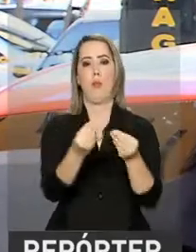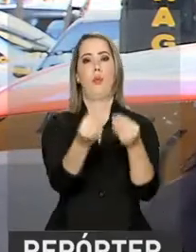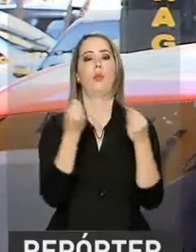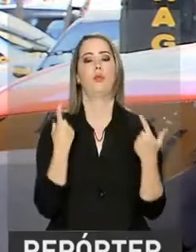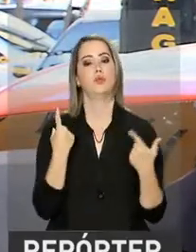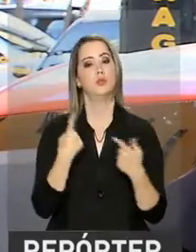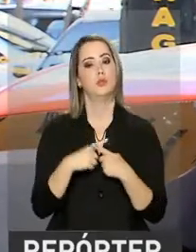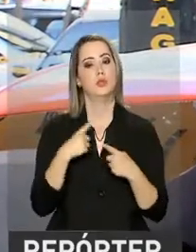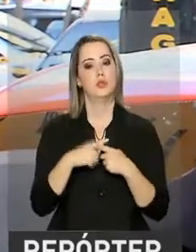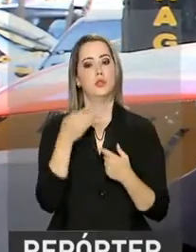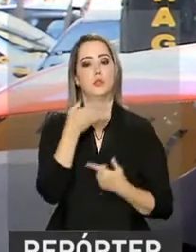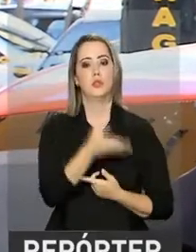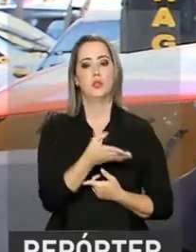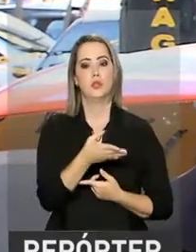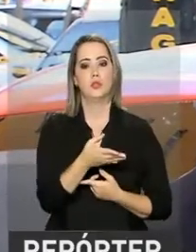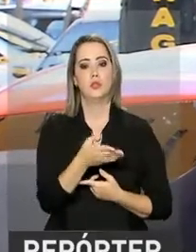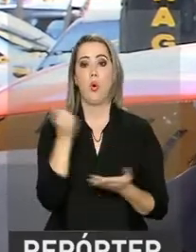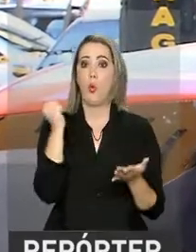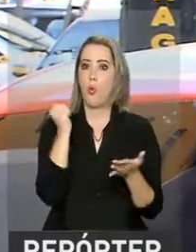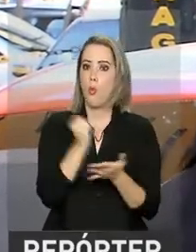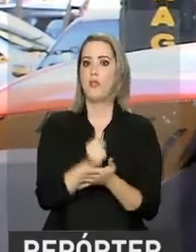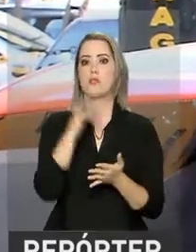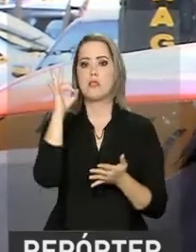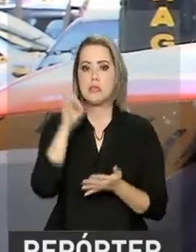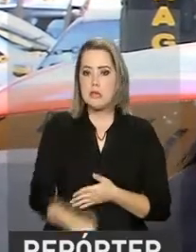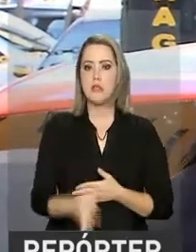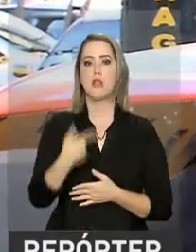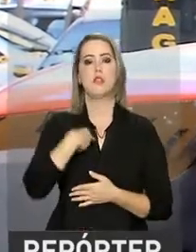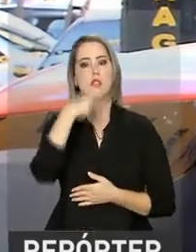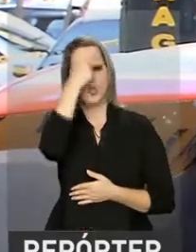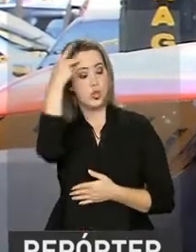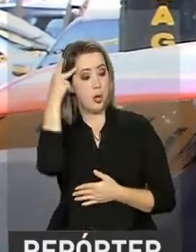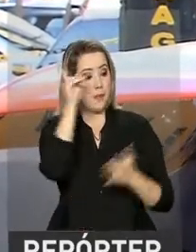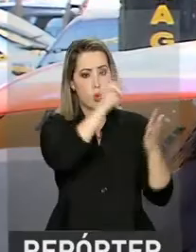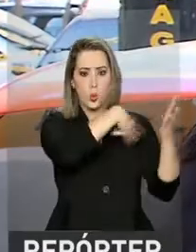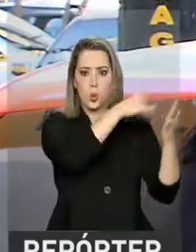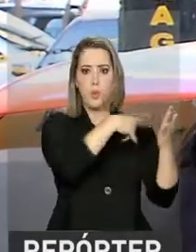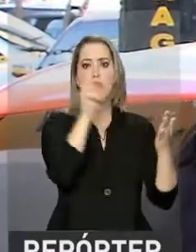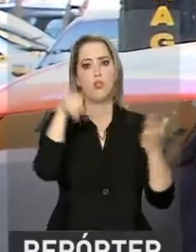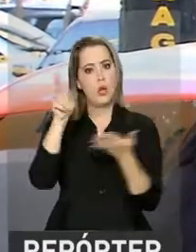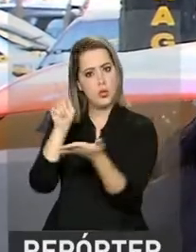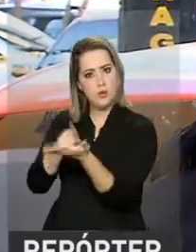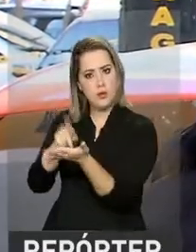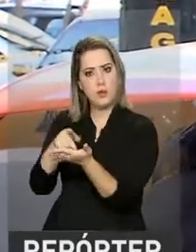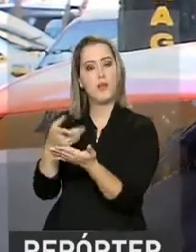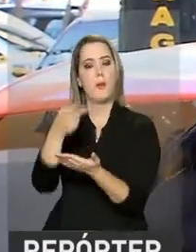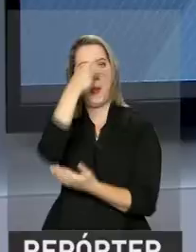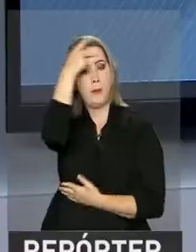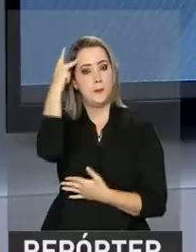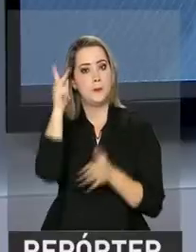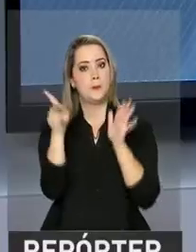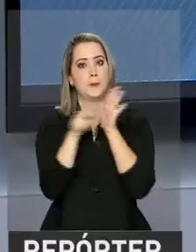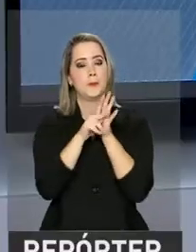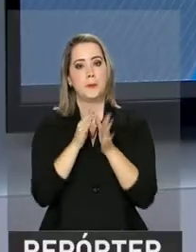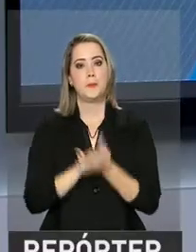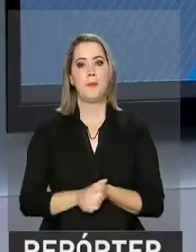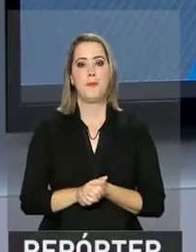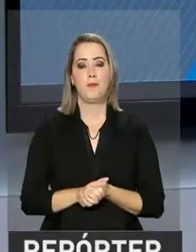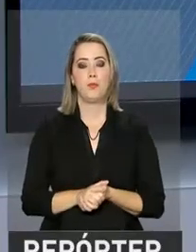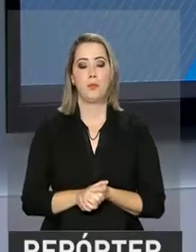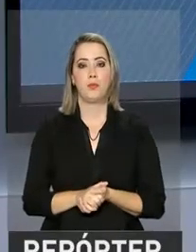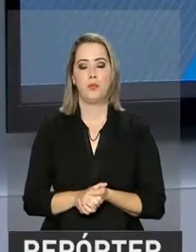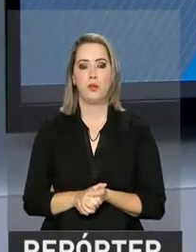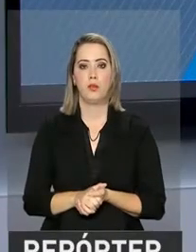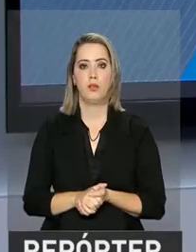benesse essa comprovação de que realmente há o cliente é o dono do documento e olha os